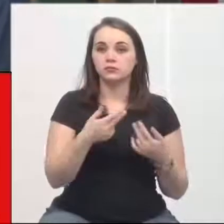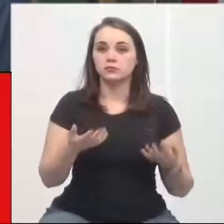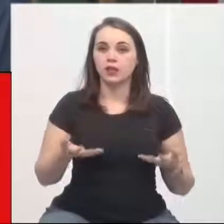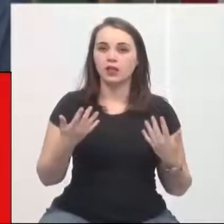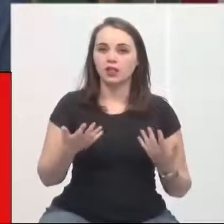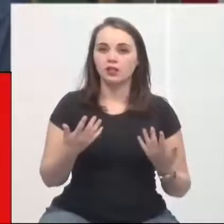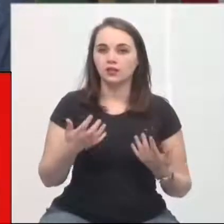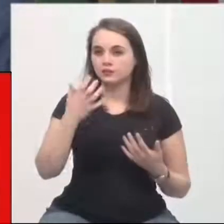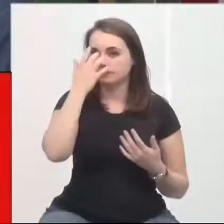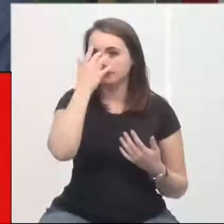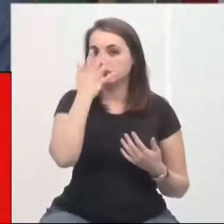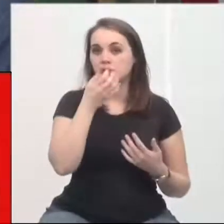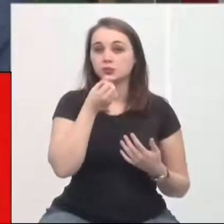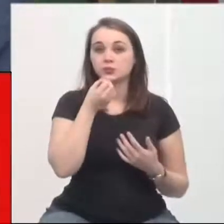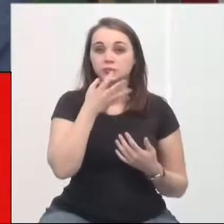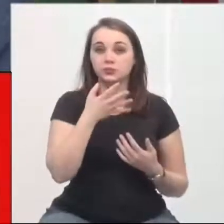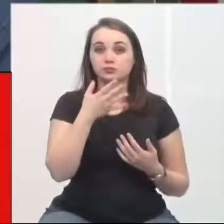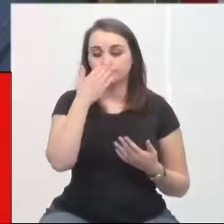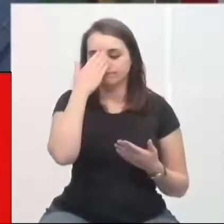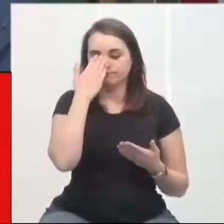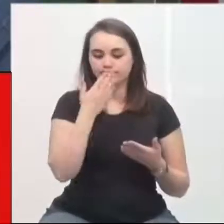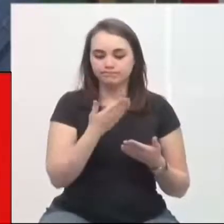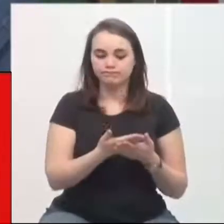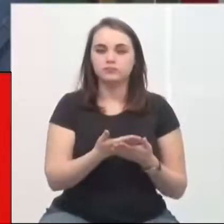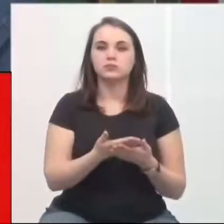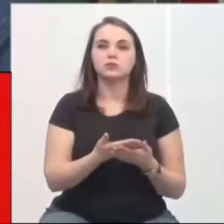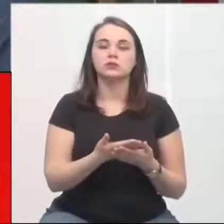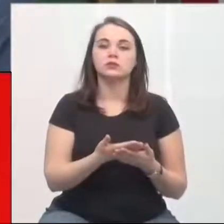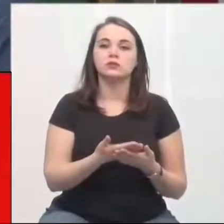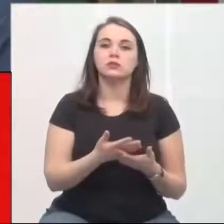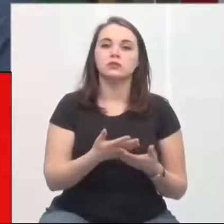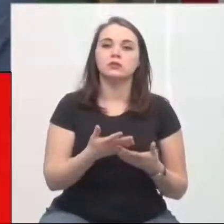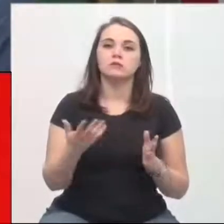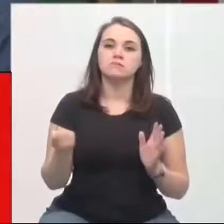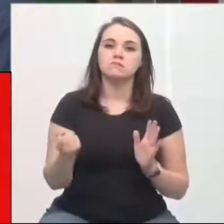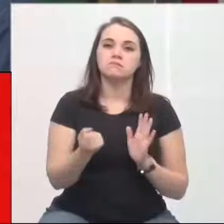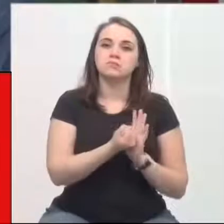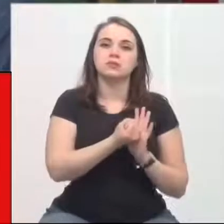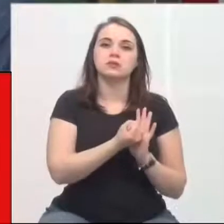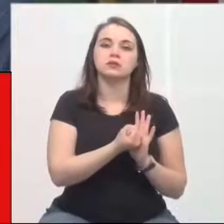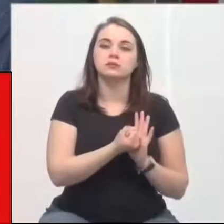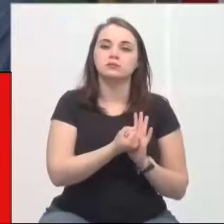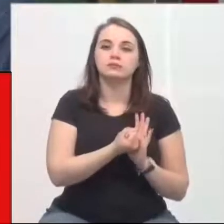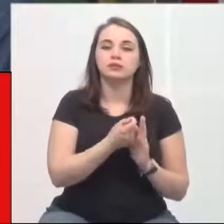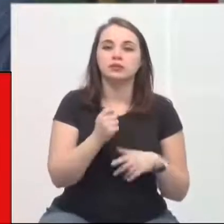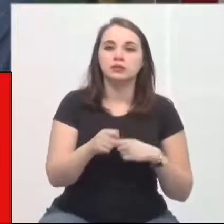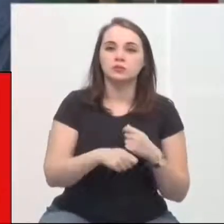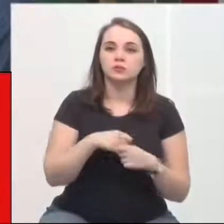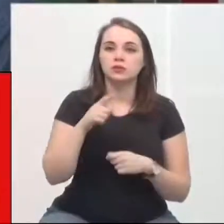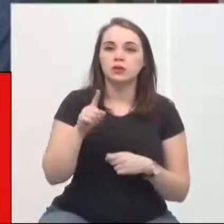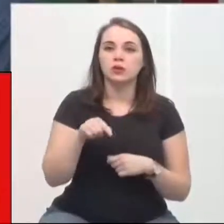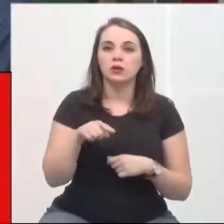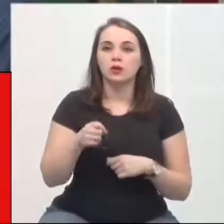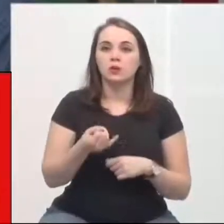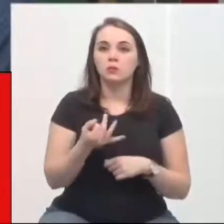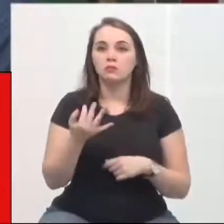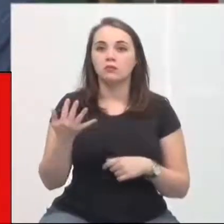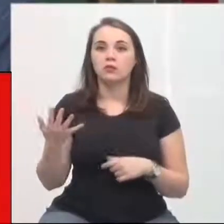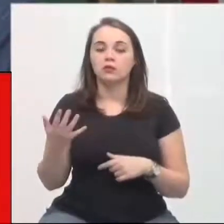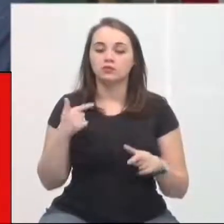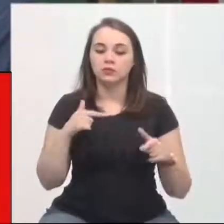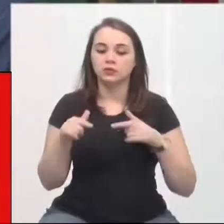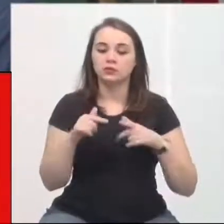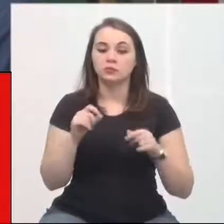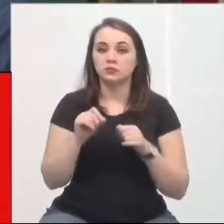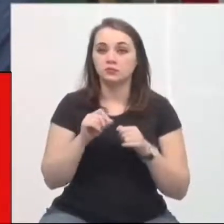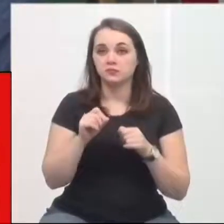é fácil. Eu acho que não há dúvida que a grande marca do governo é a quantidade de obras que se